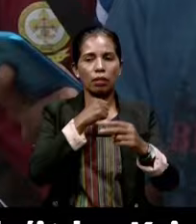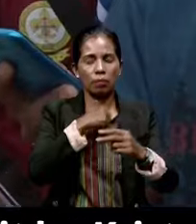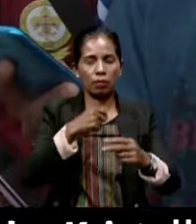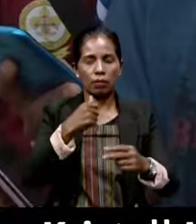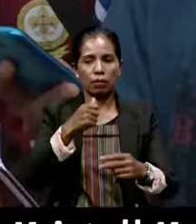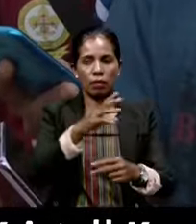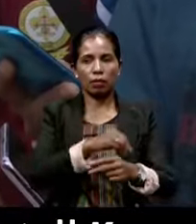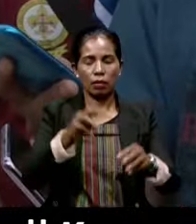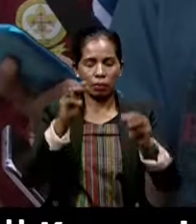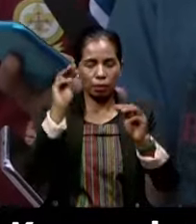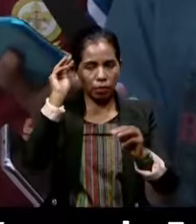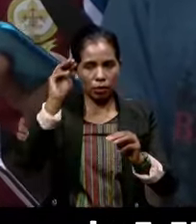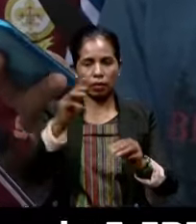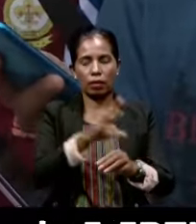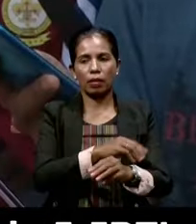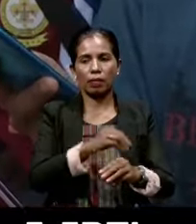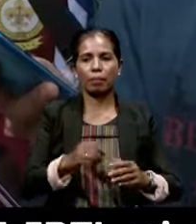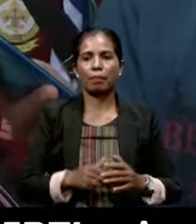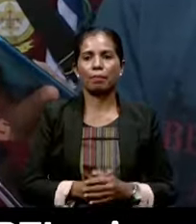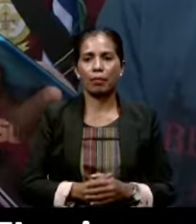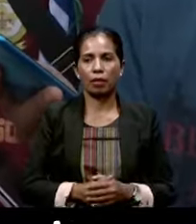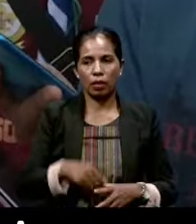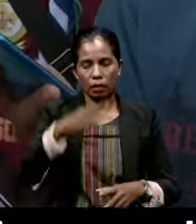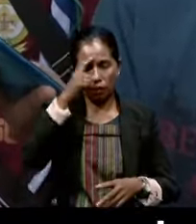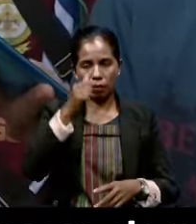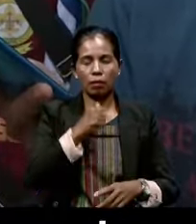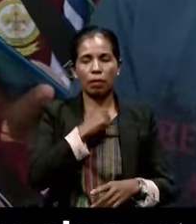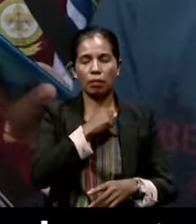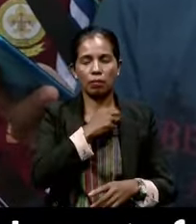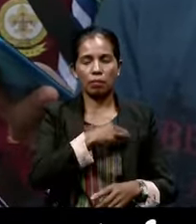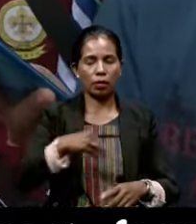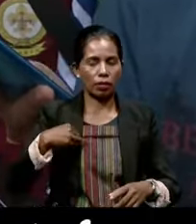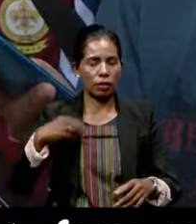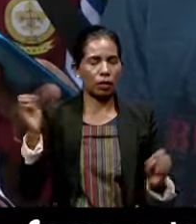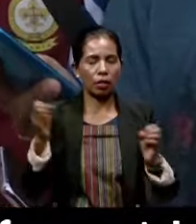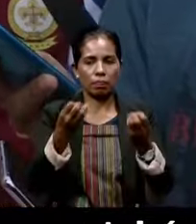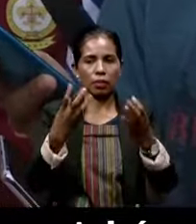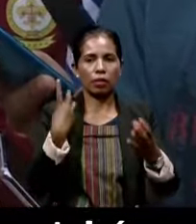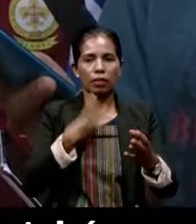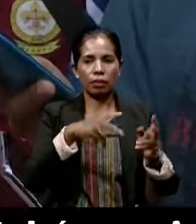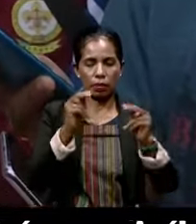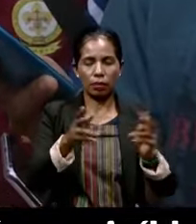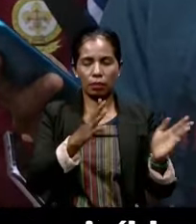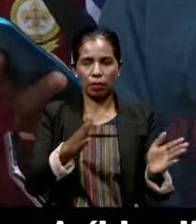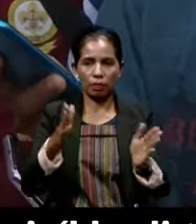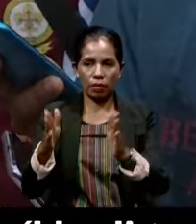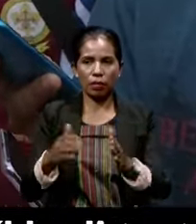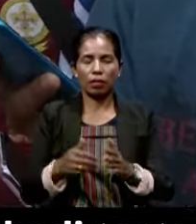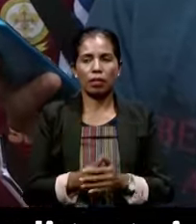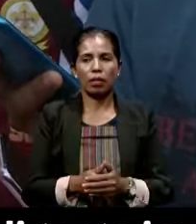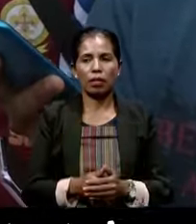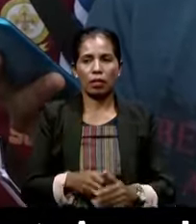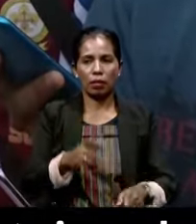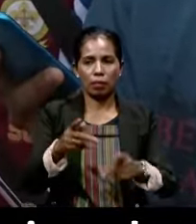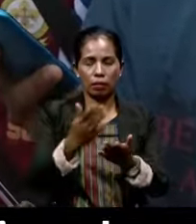precisa ministros extraordinários. Tamba, amulli com Madre Cirdeit, lá to, e te precisa preparar prepara tan